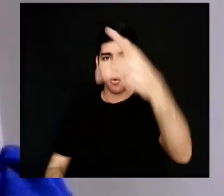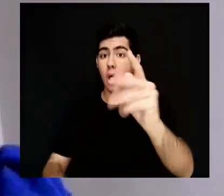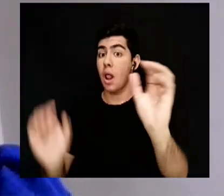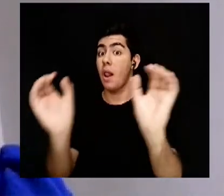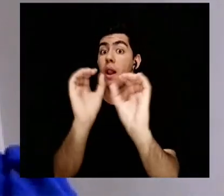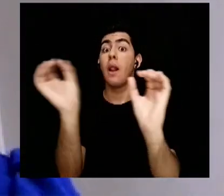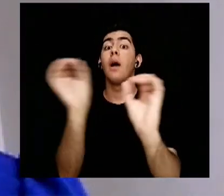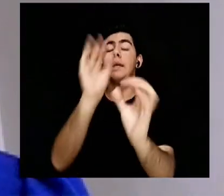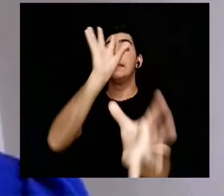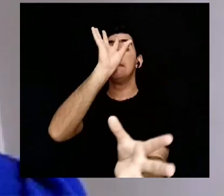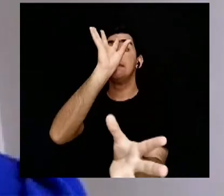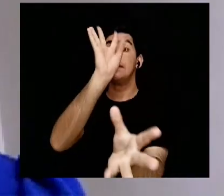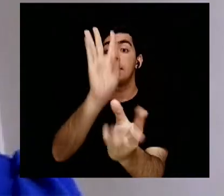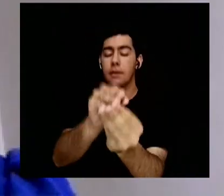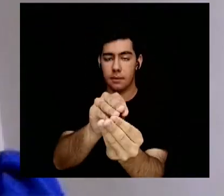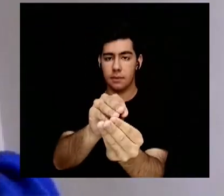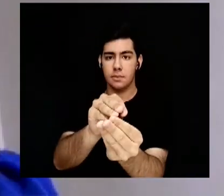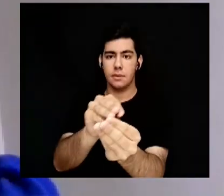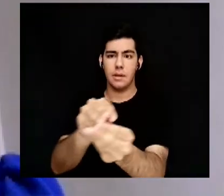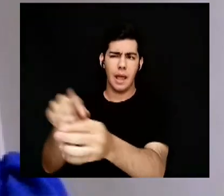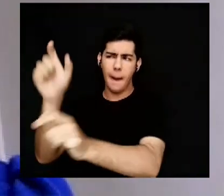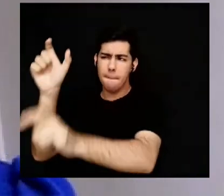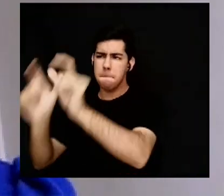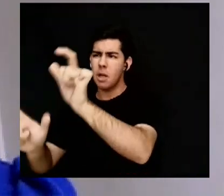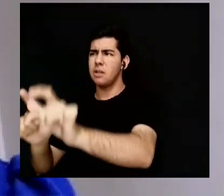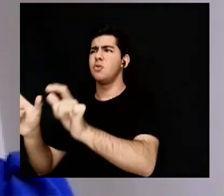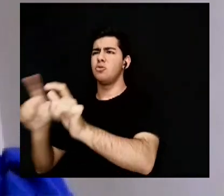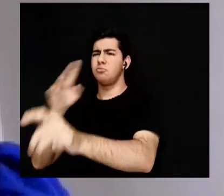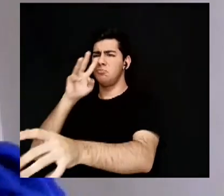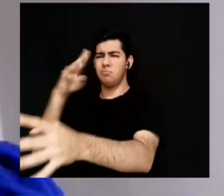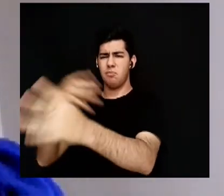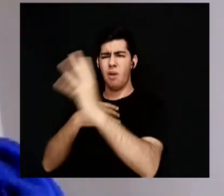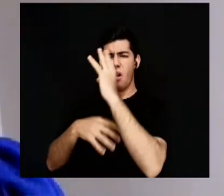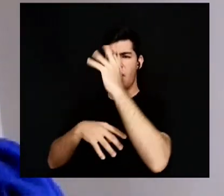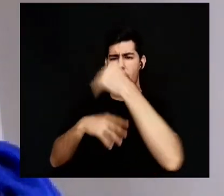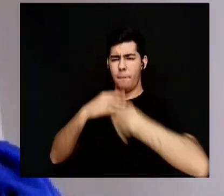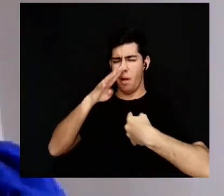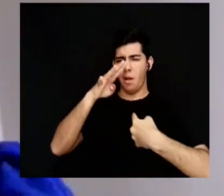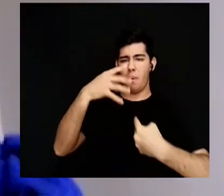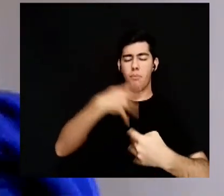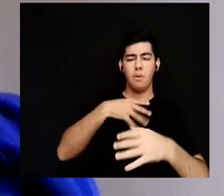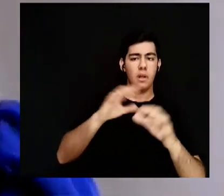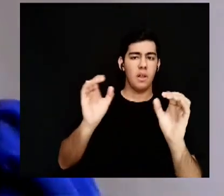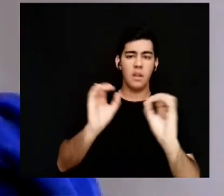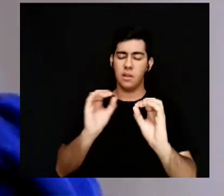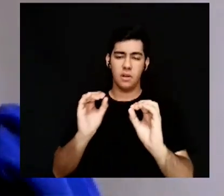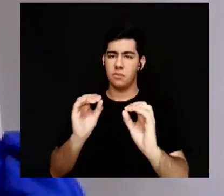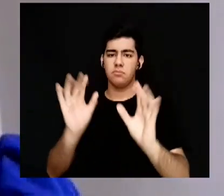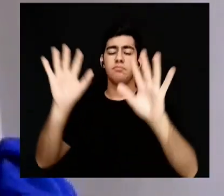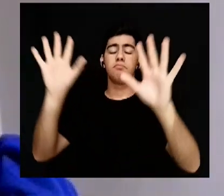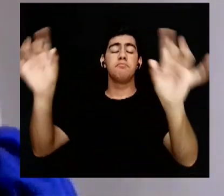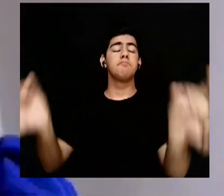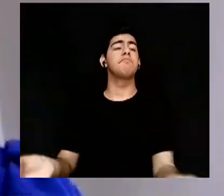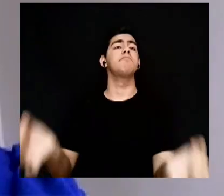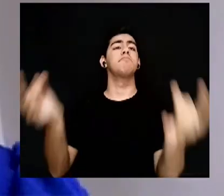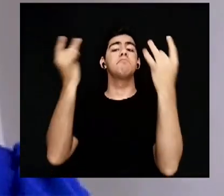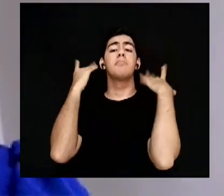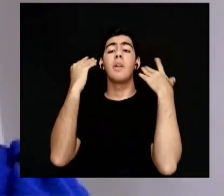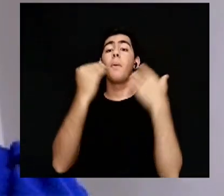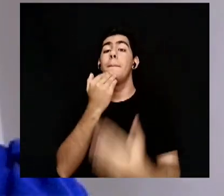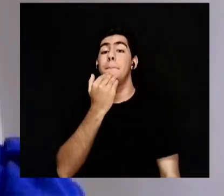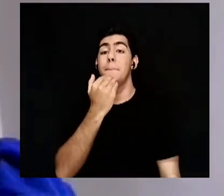que as pessoas te julguem, só você sabe o que você está passando, tá? Eu peço para a população também não fazer